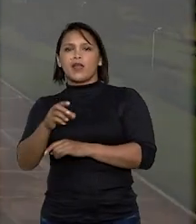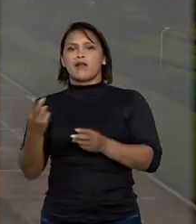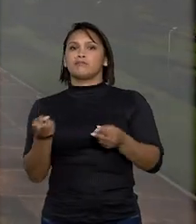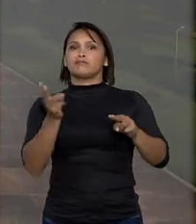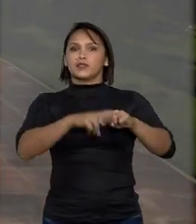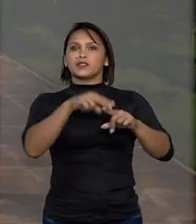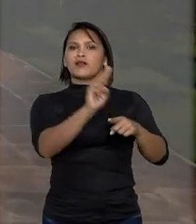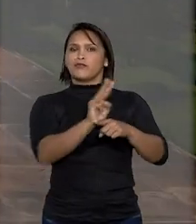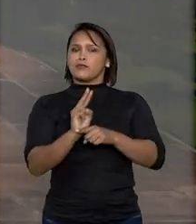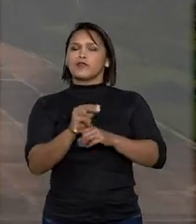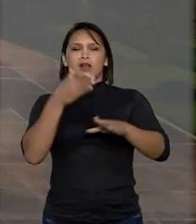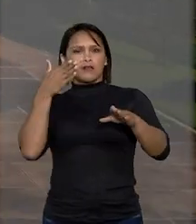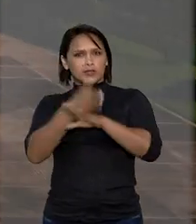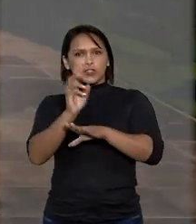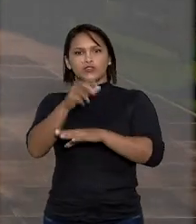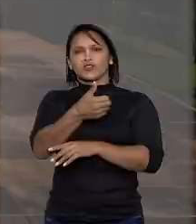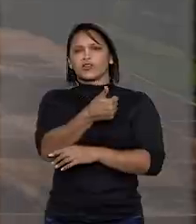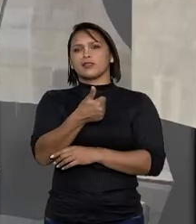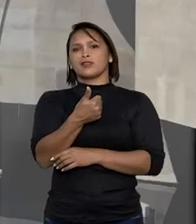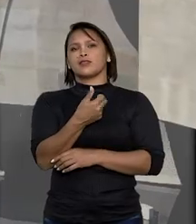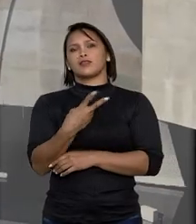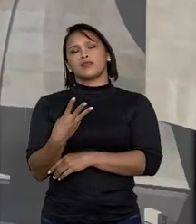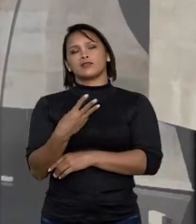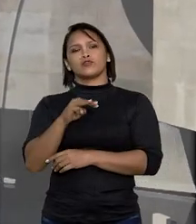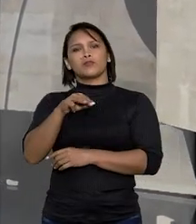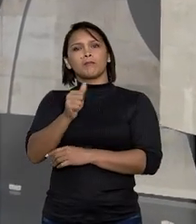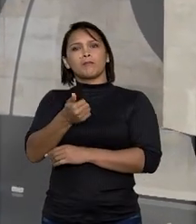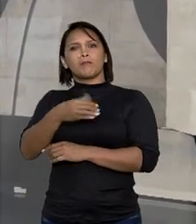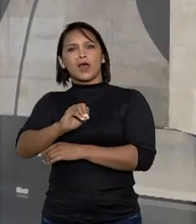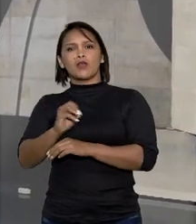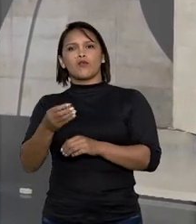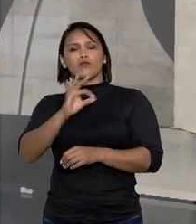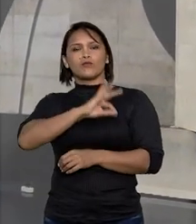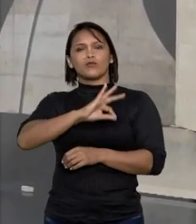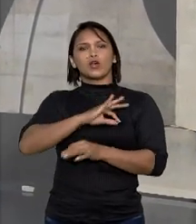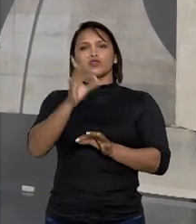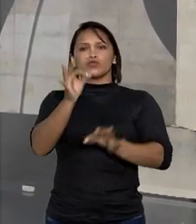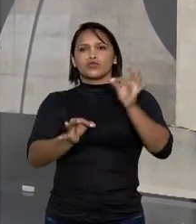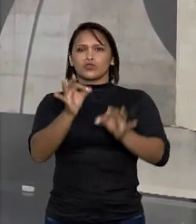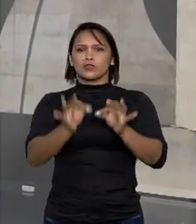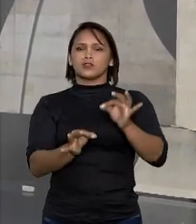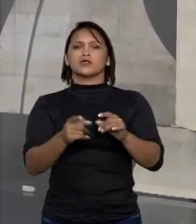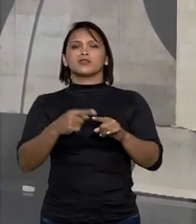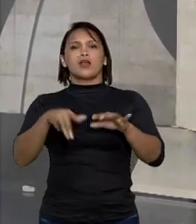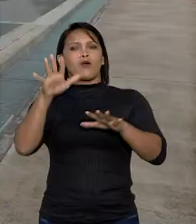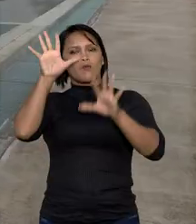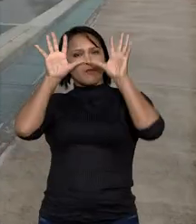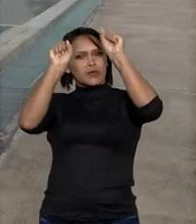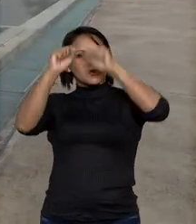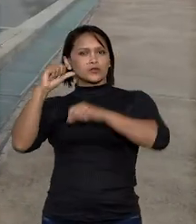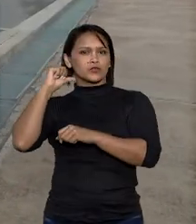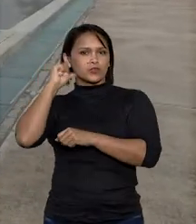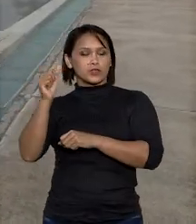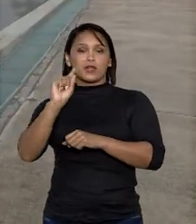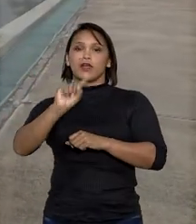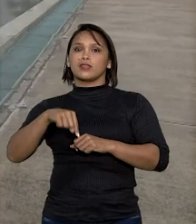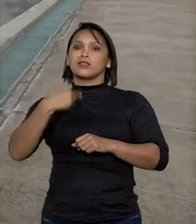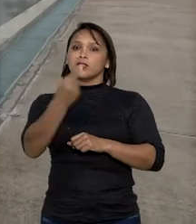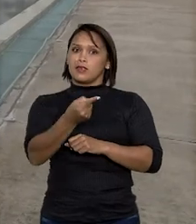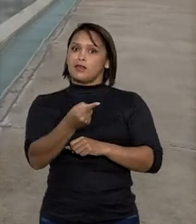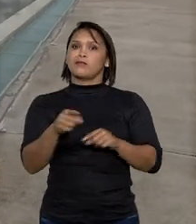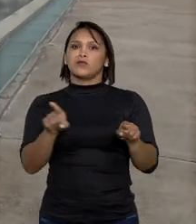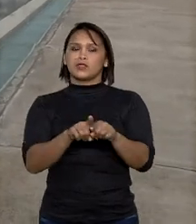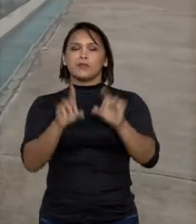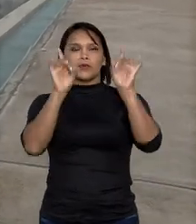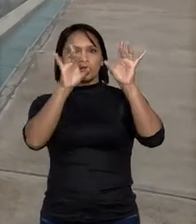teve a prisão preventiva decretada no dia Treze de Maio durante o plantão judicial do Tribunal de Justiça de Minas Gerais posteriormente